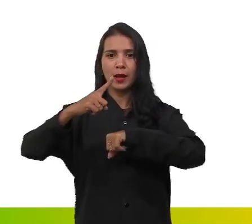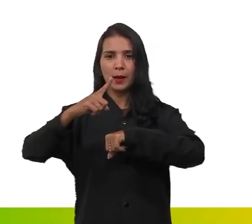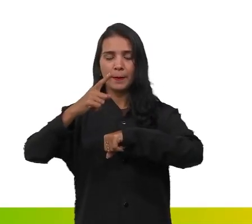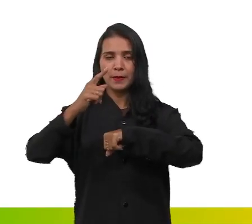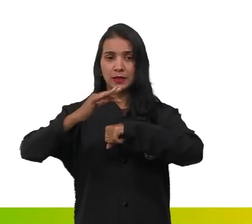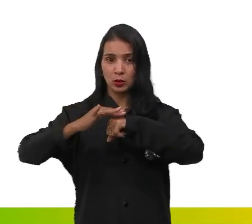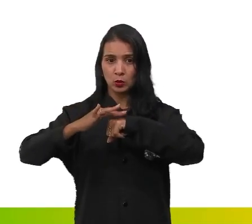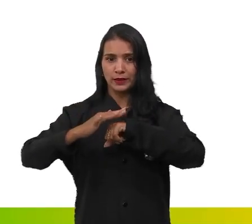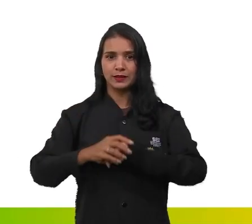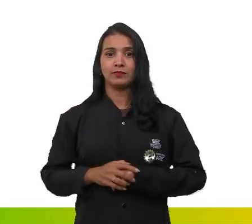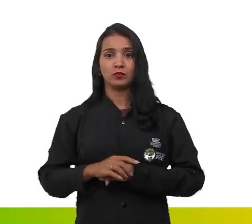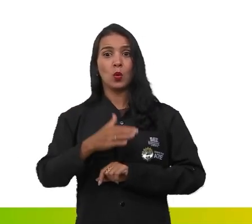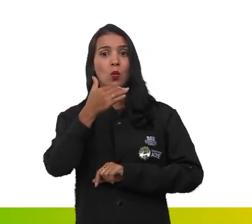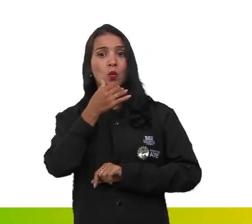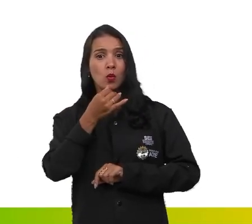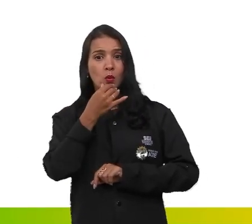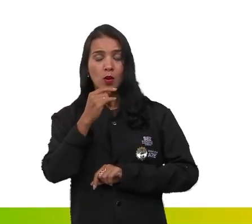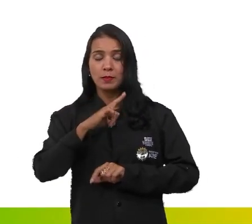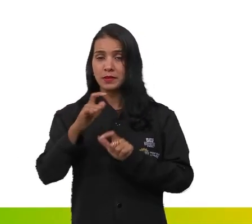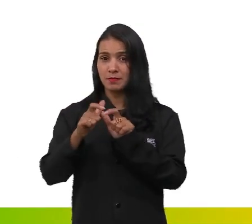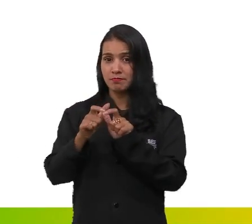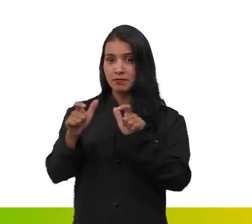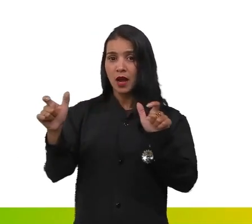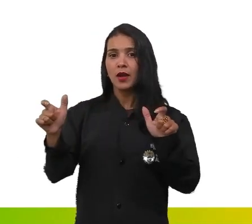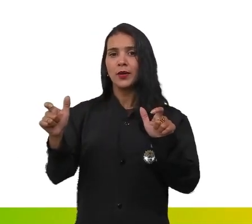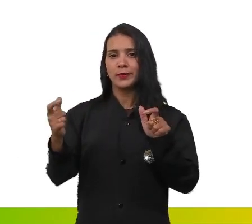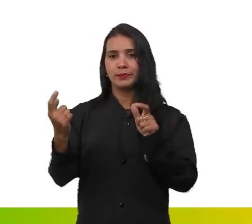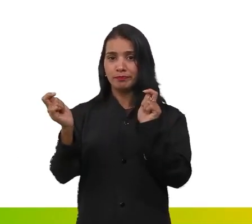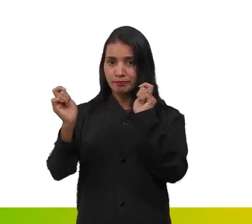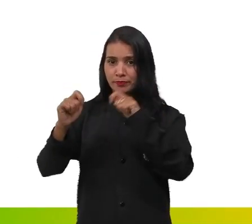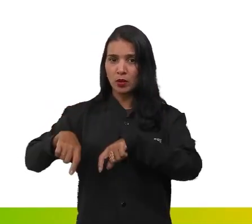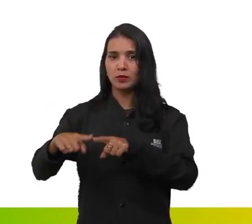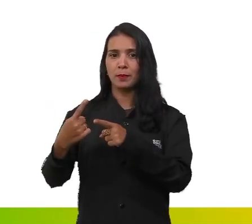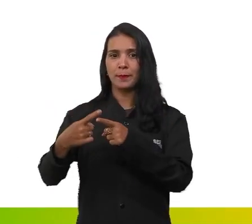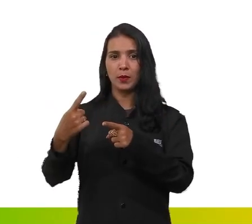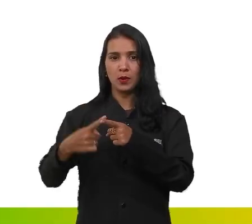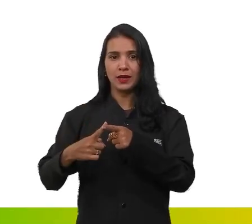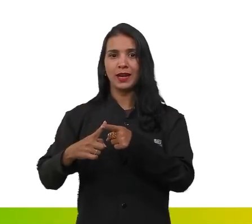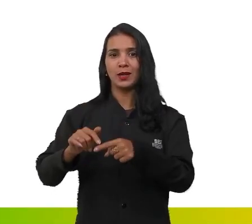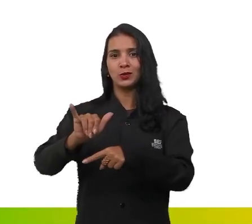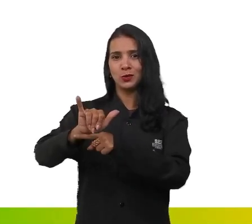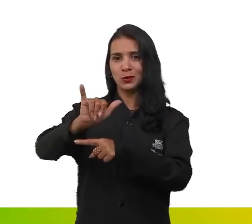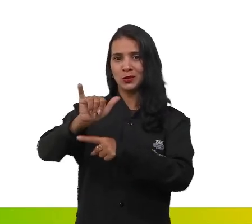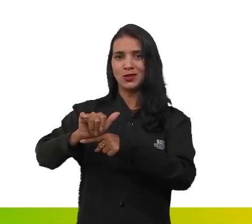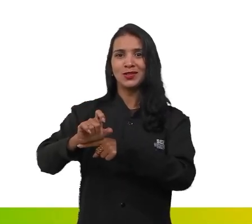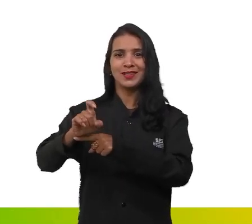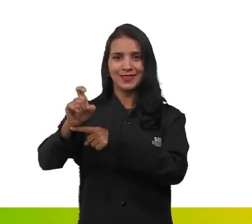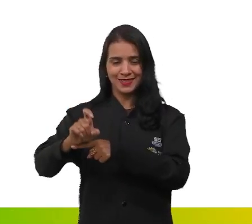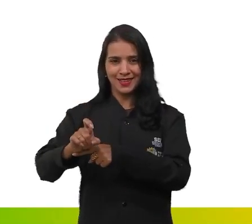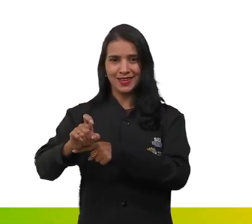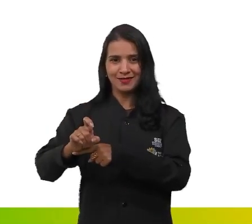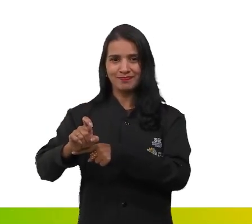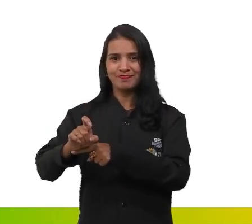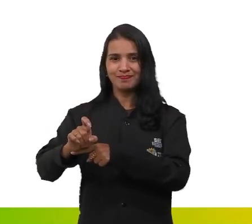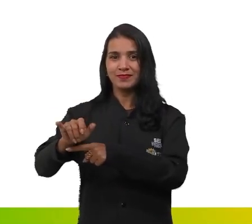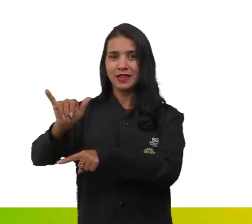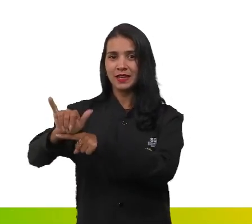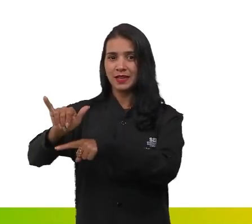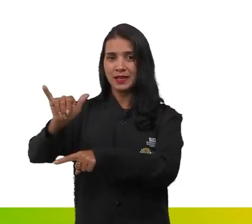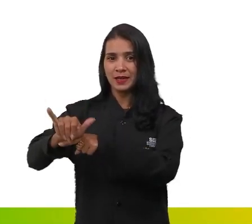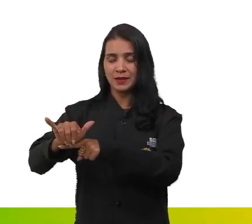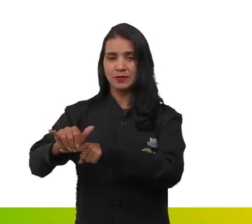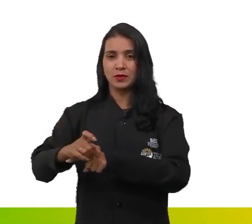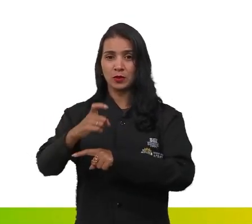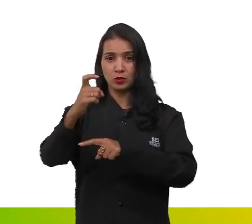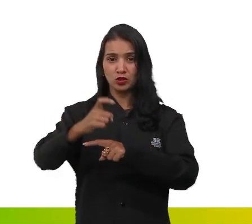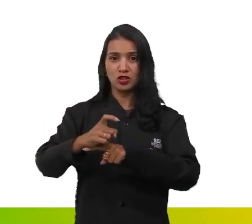de ser tem hemofilia. Por quê? XHzão é normal, XHzinho é hemofílico,